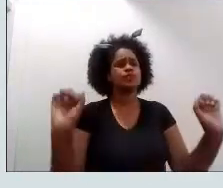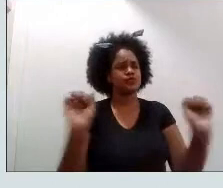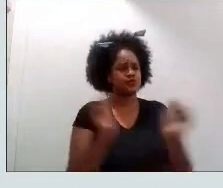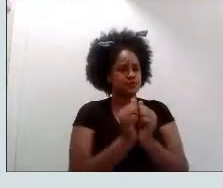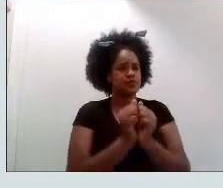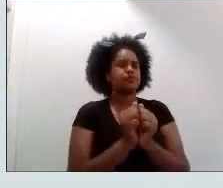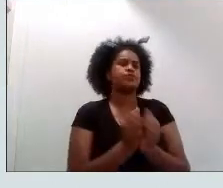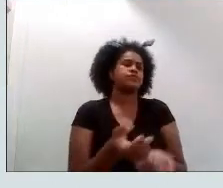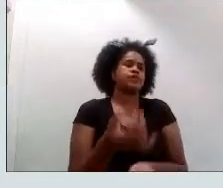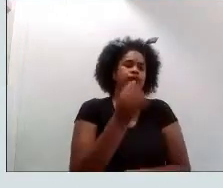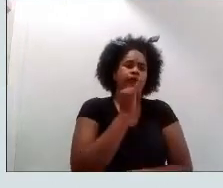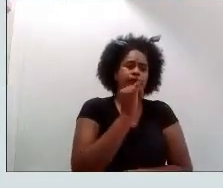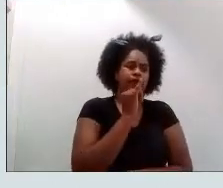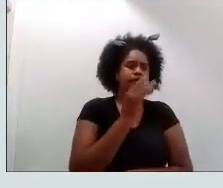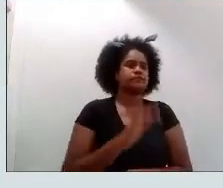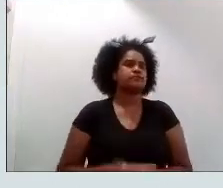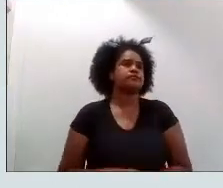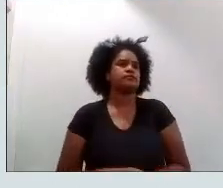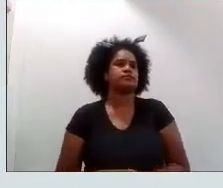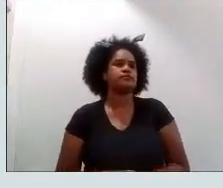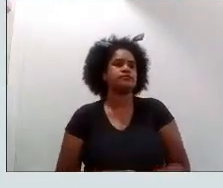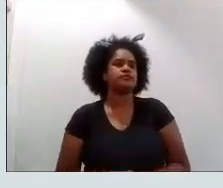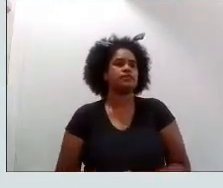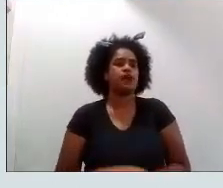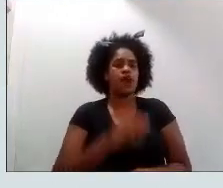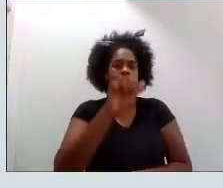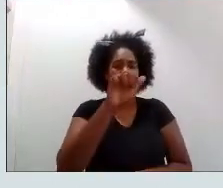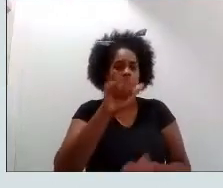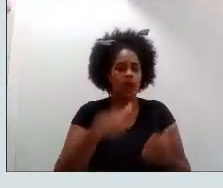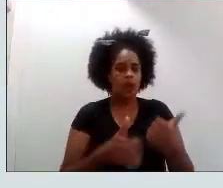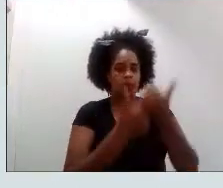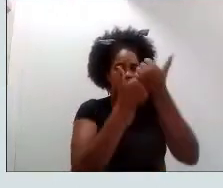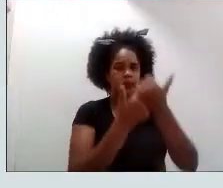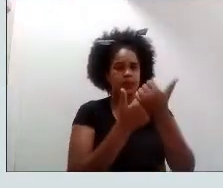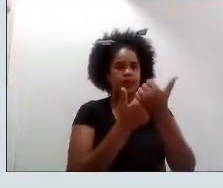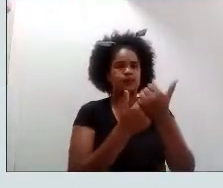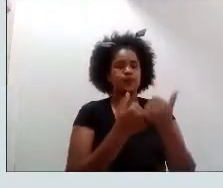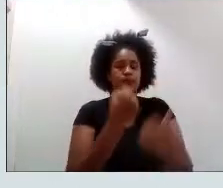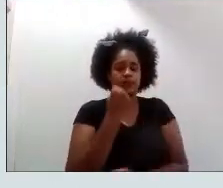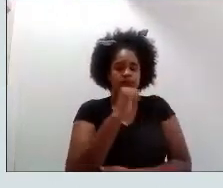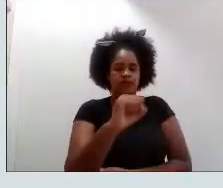o auxiliar de defesa, que era chamado de provedor-mor,